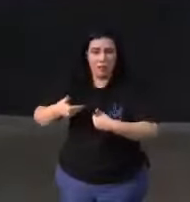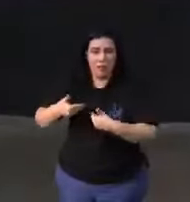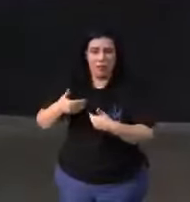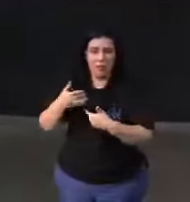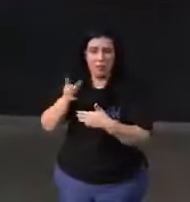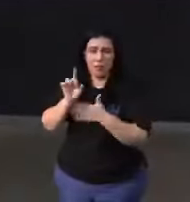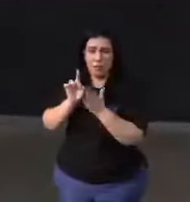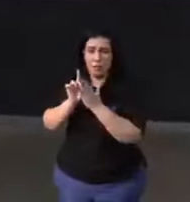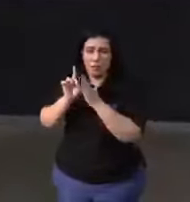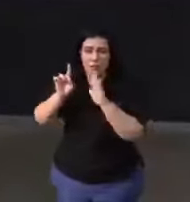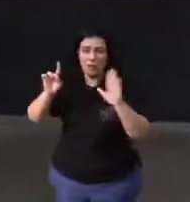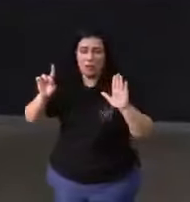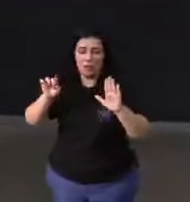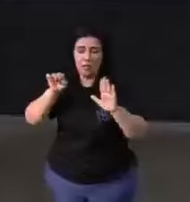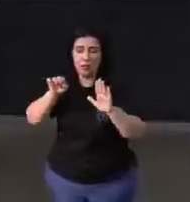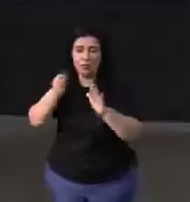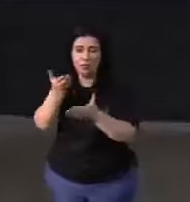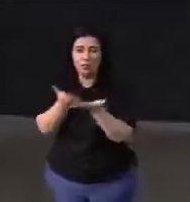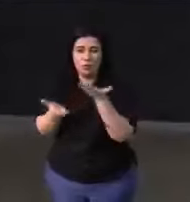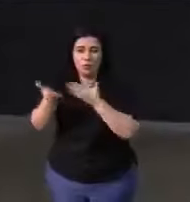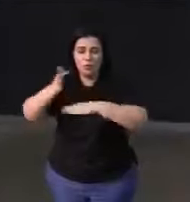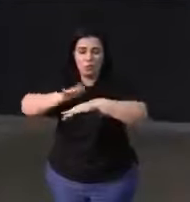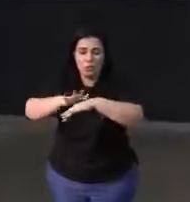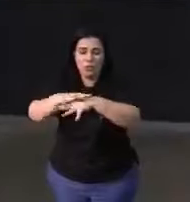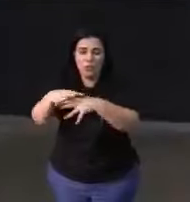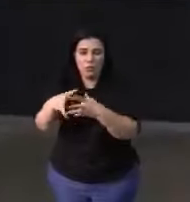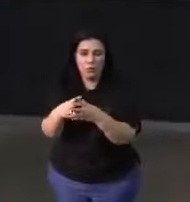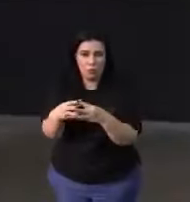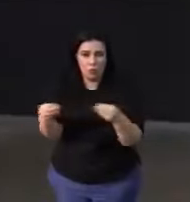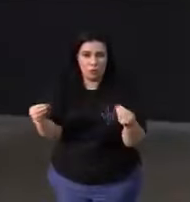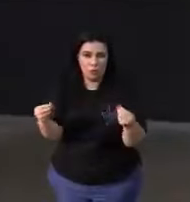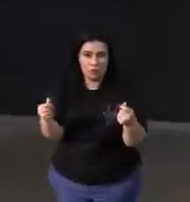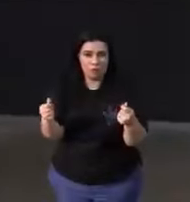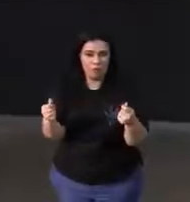Prometeram a você um Jesus curandeiro.